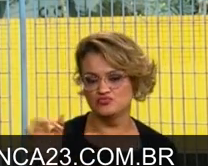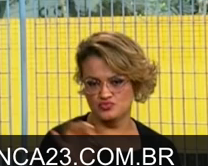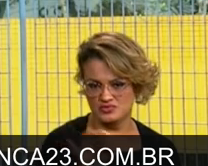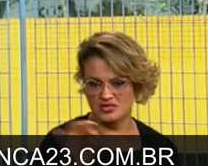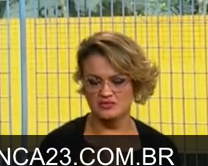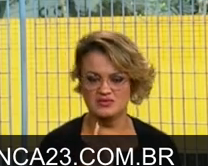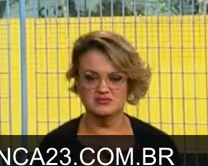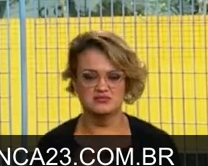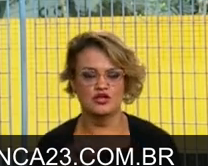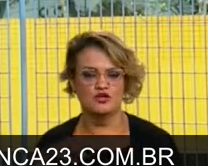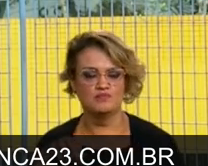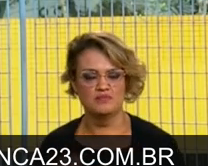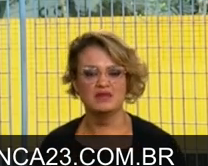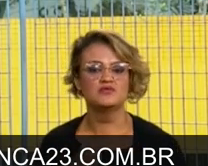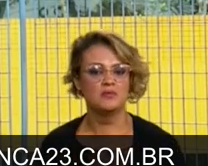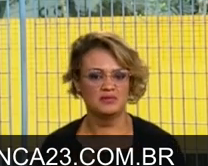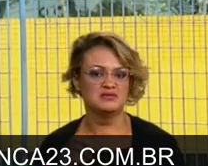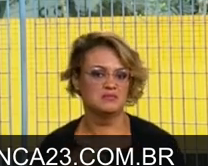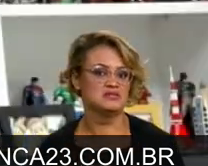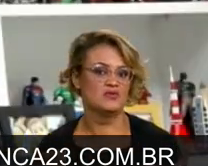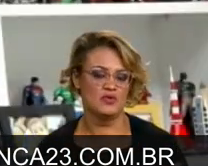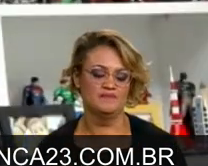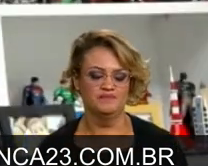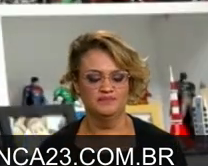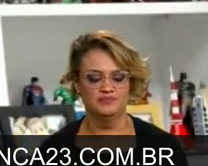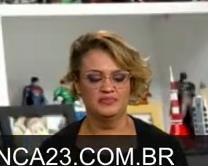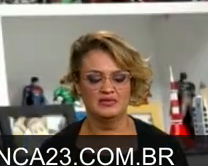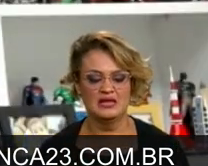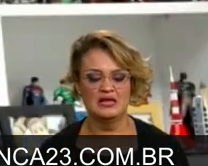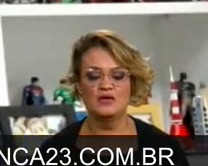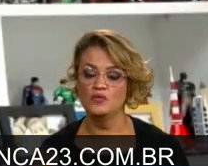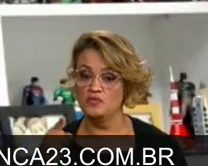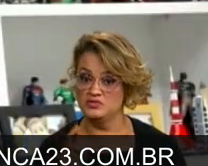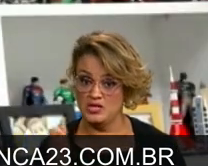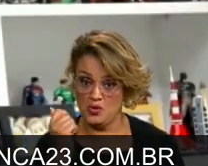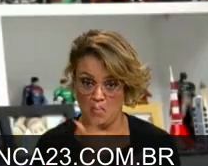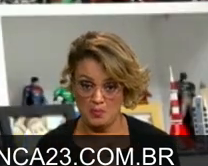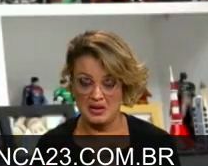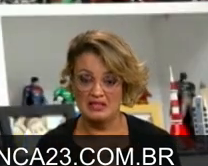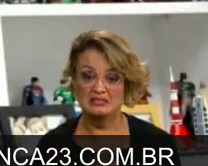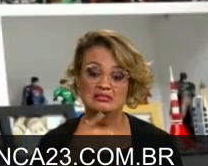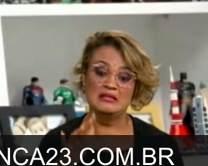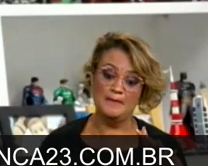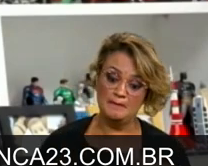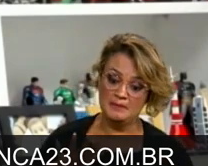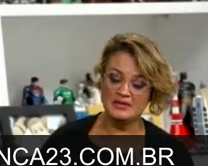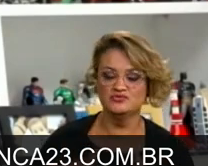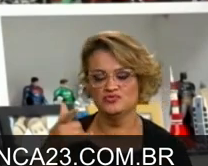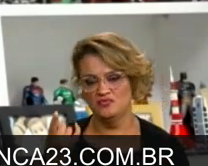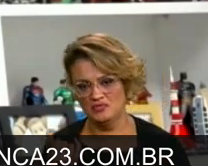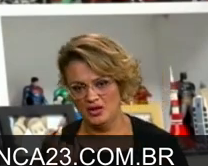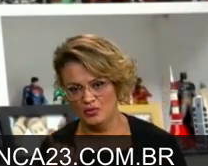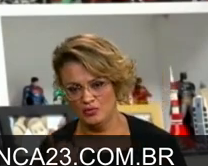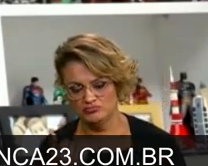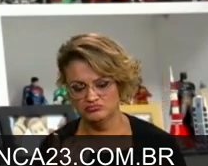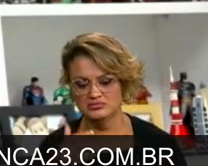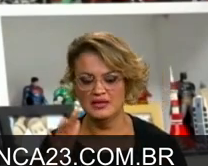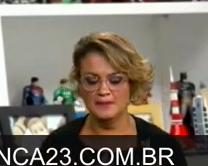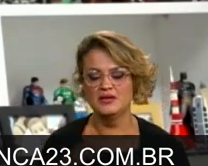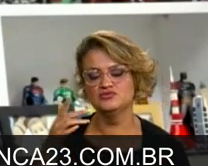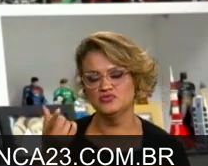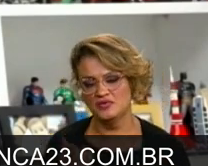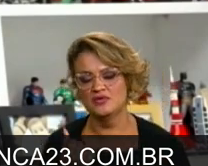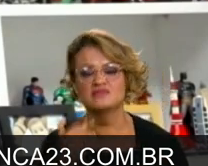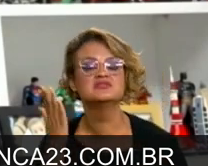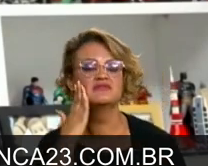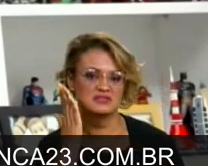do ICMS a partir deste mês. A partir do momento que você compra, dependendo do preço do produto, você vai